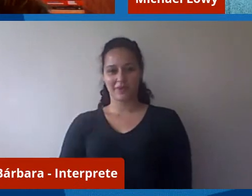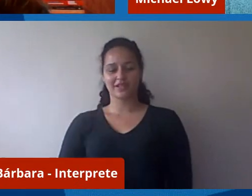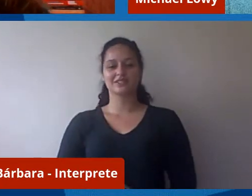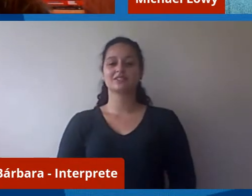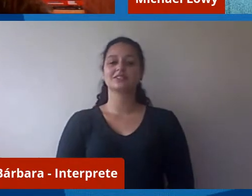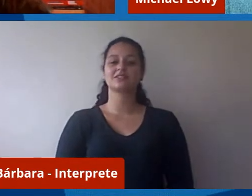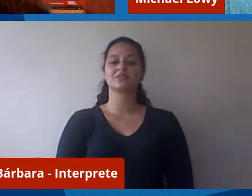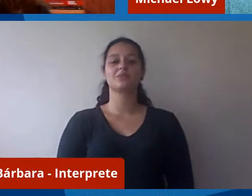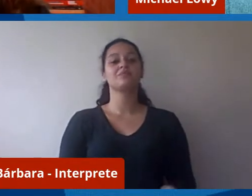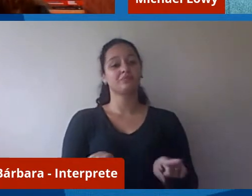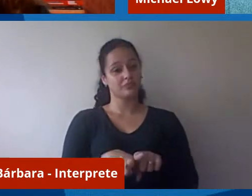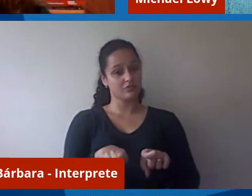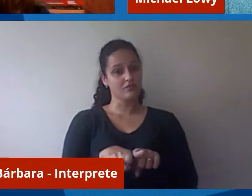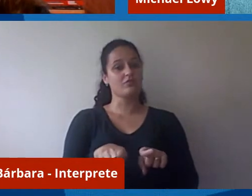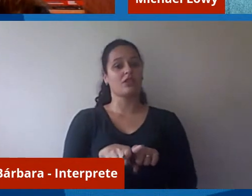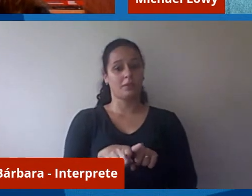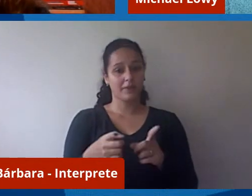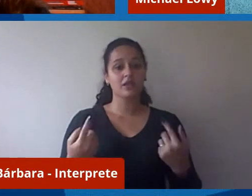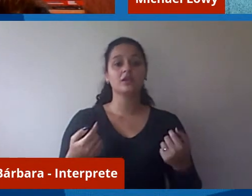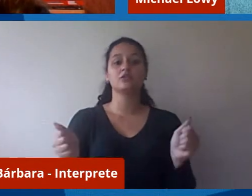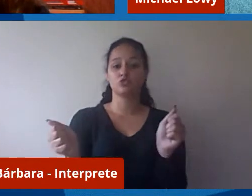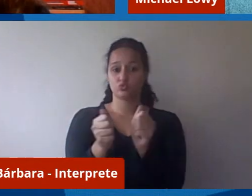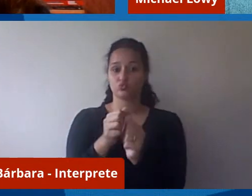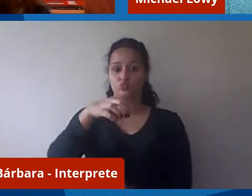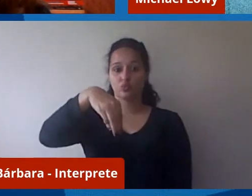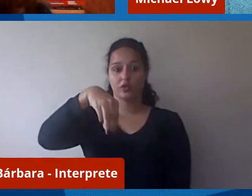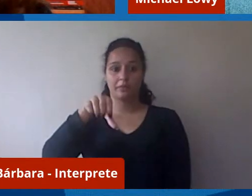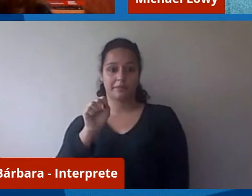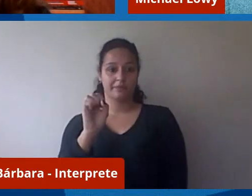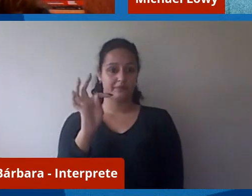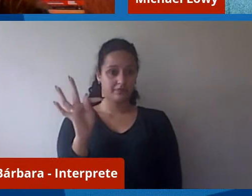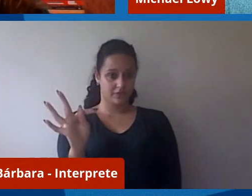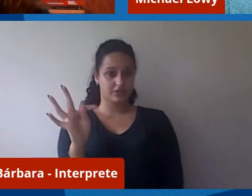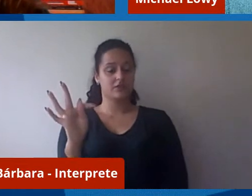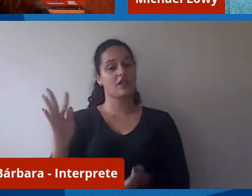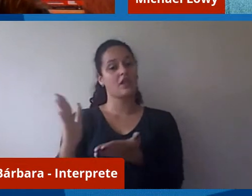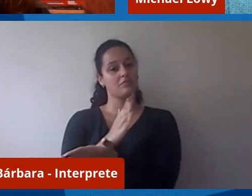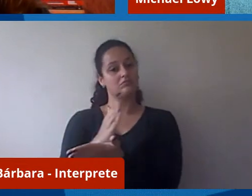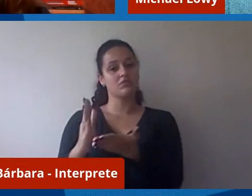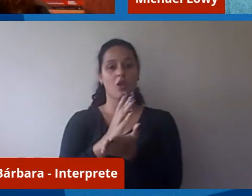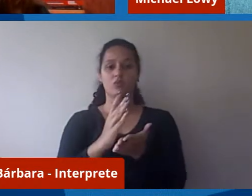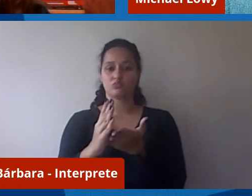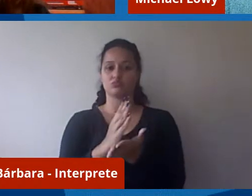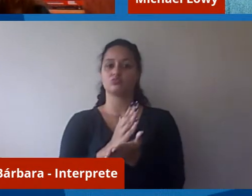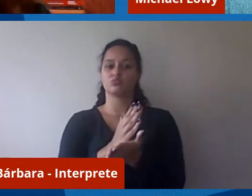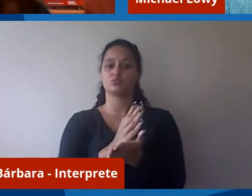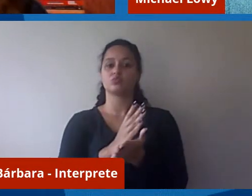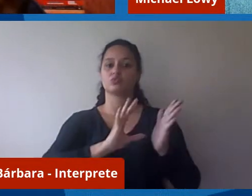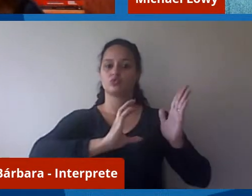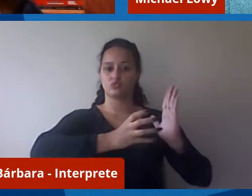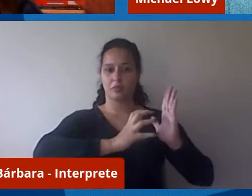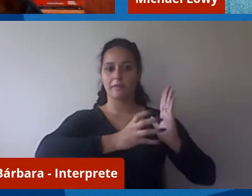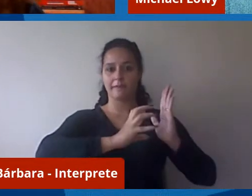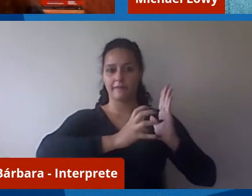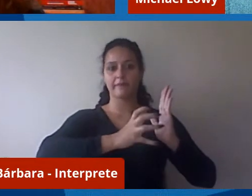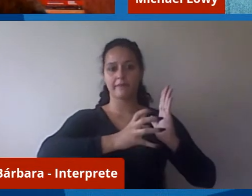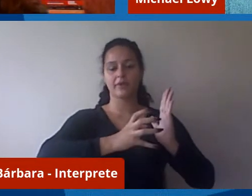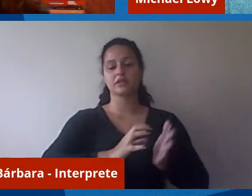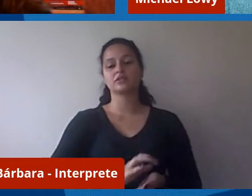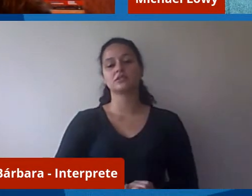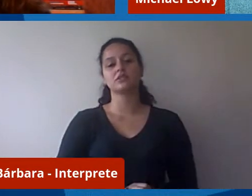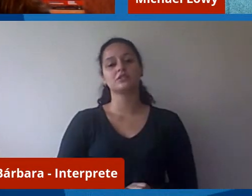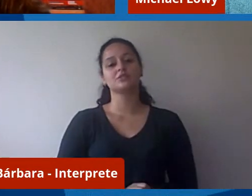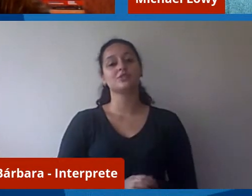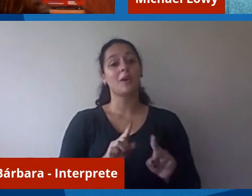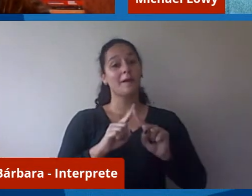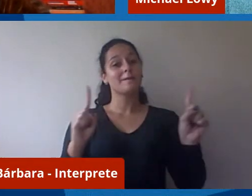como também alguns partidos políticos. Mas para as pessoas interessadas em um panorama assim, mais amplo